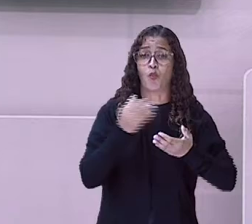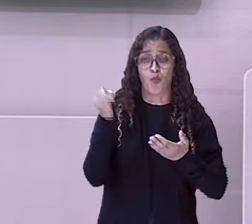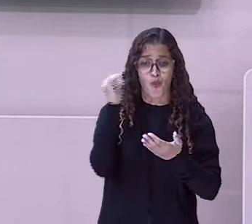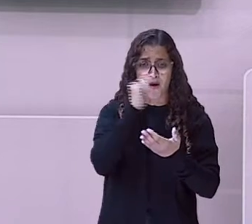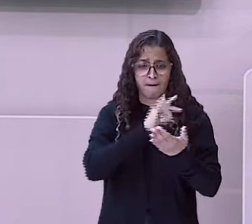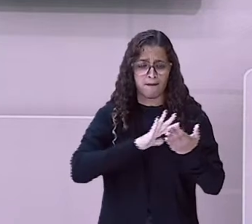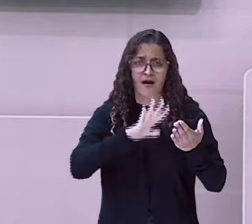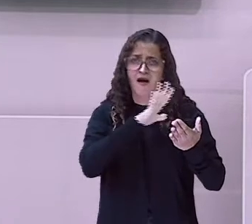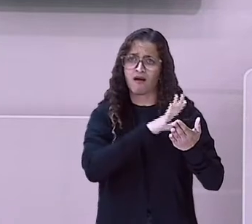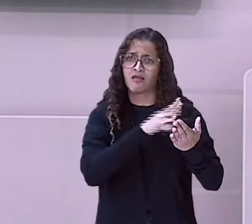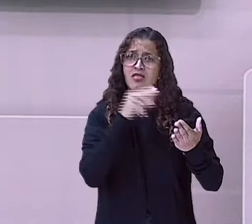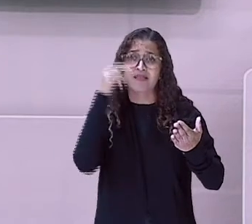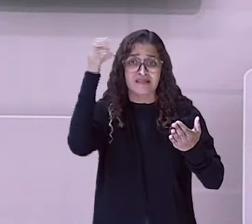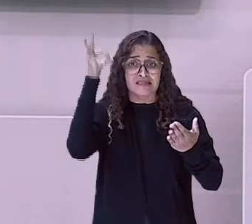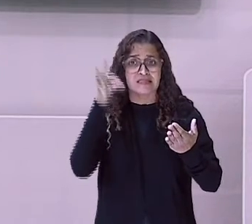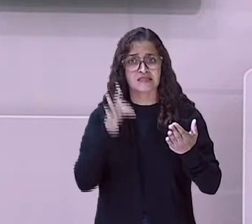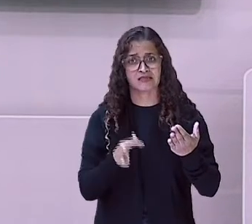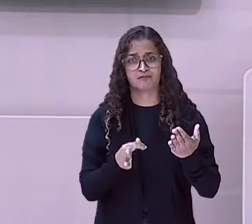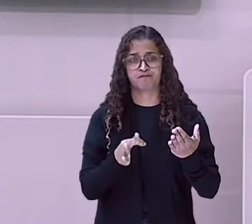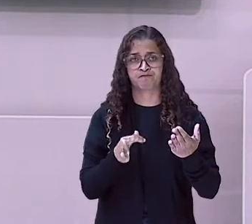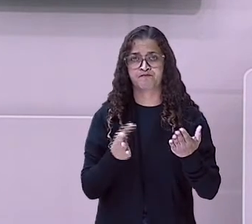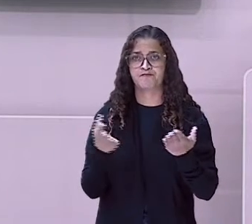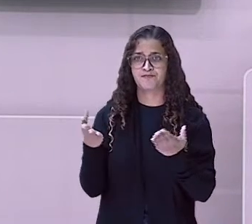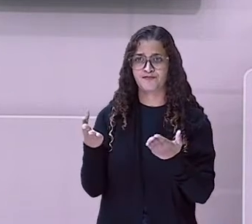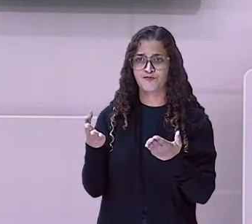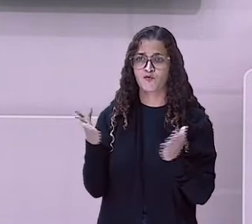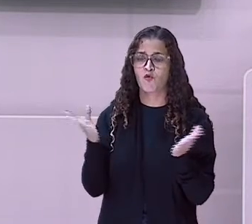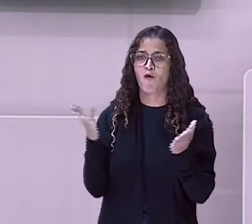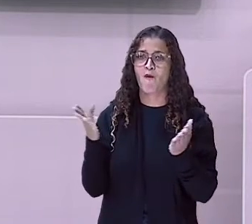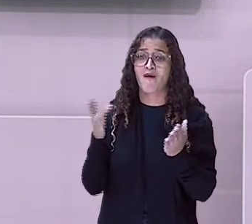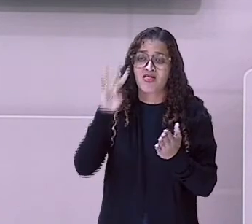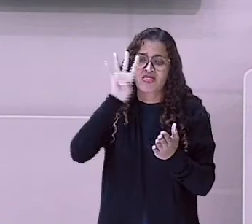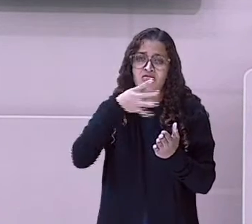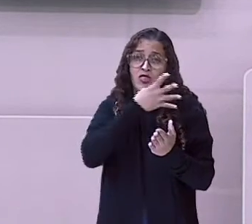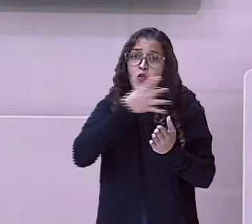Então, nós vamos agora jogar aí na tabela.